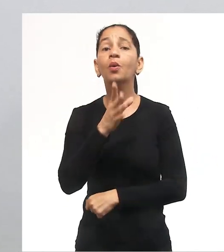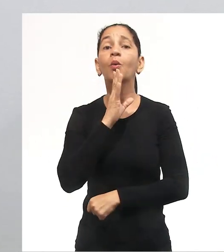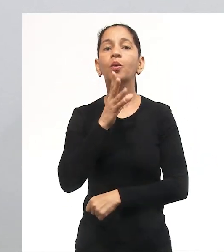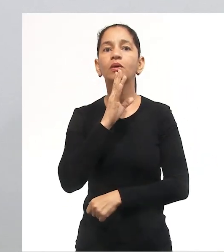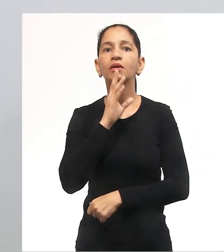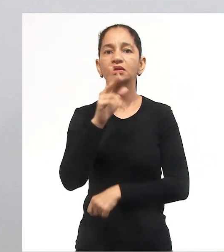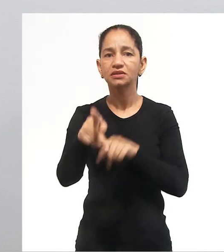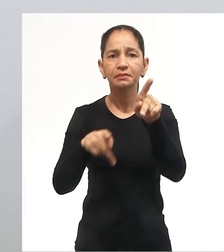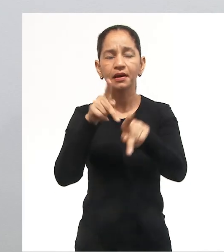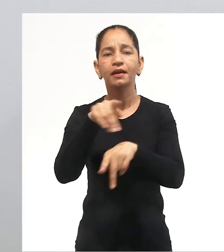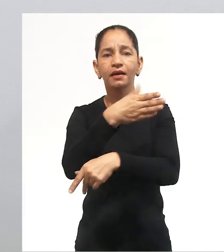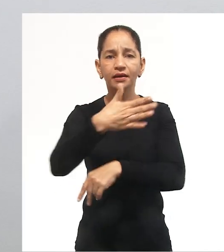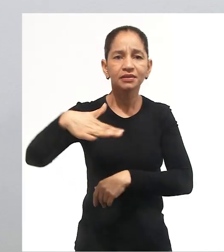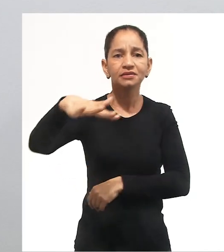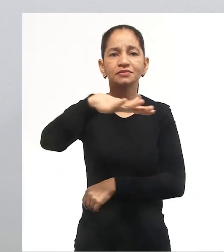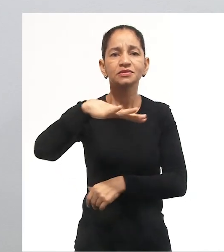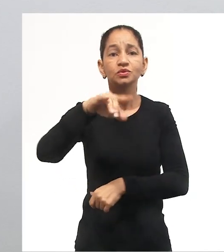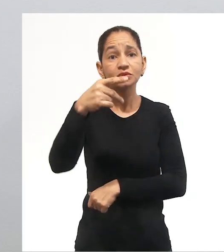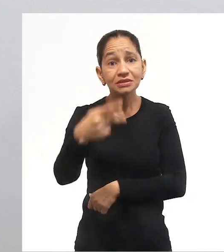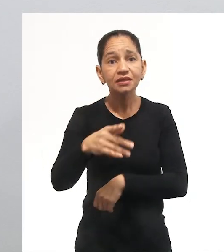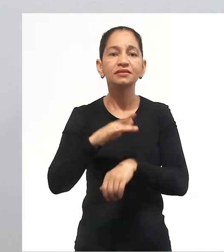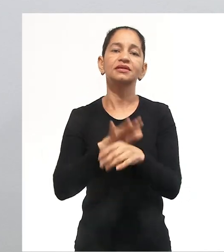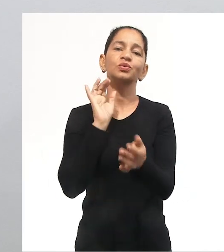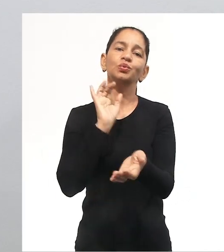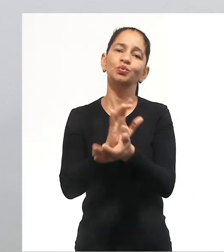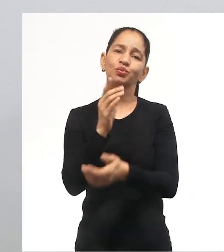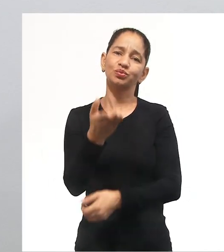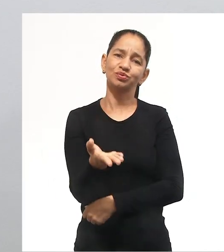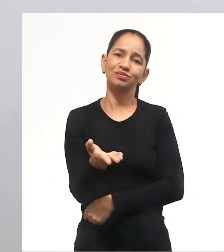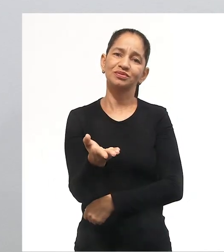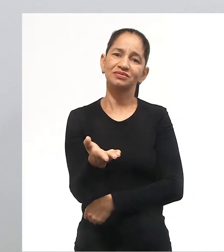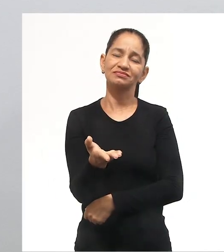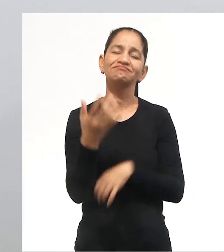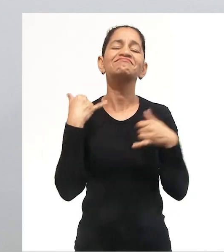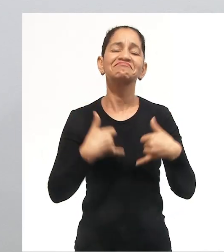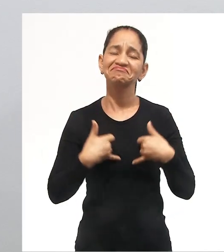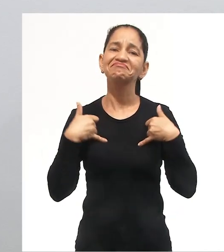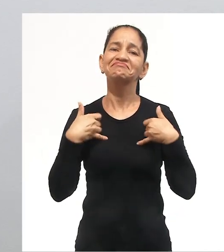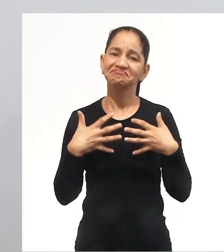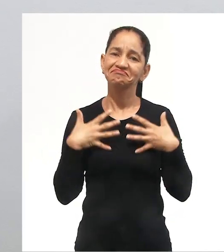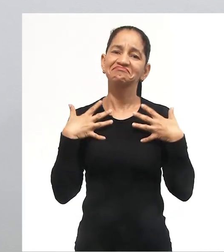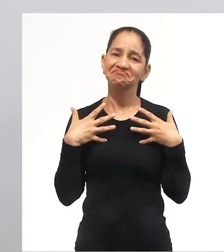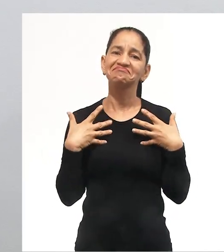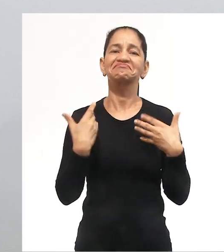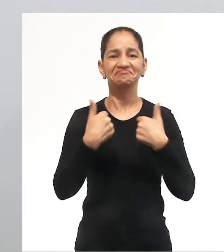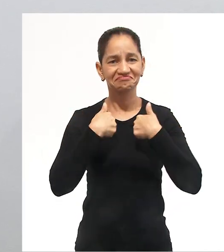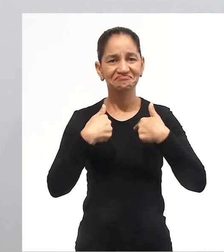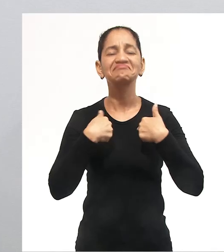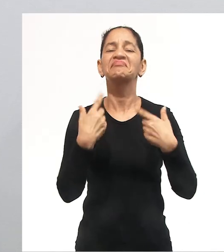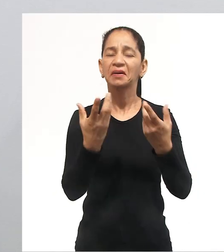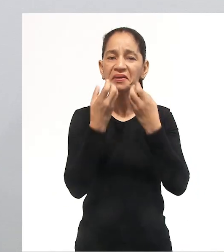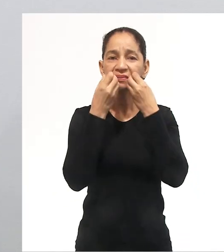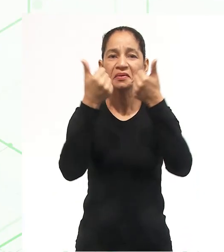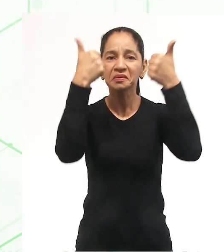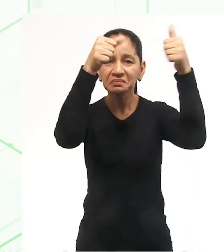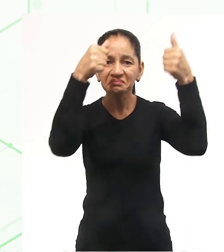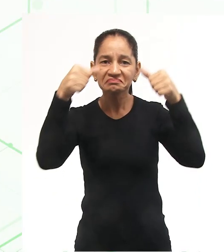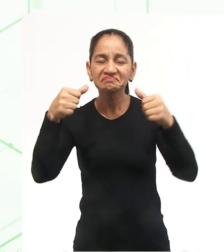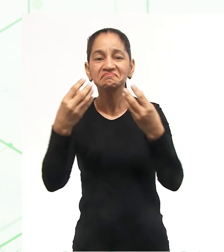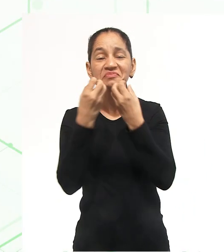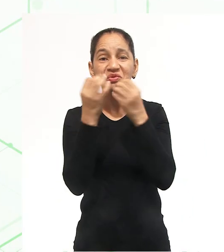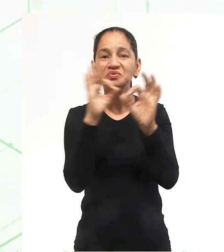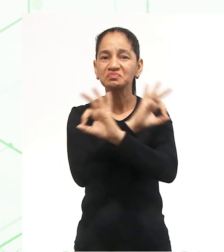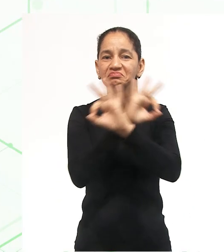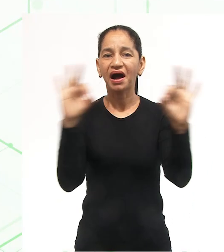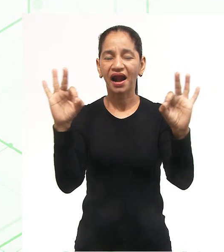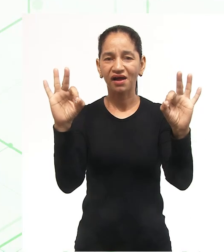um baita trabalho, mas o resultado, eu imagino que seja gratificante, pelo menos para a gente que pesquisou e desenvolveu esse post, que é um